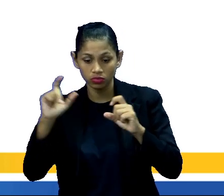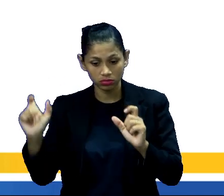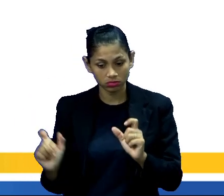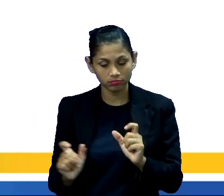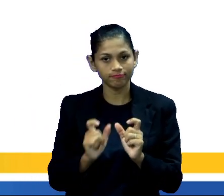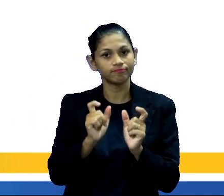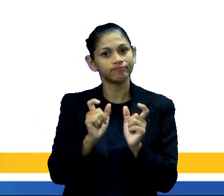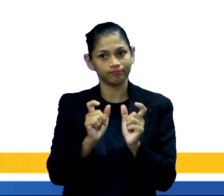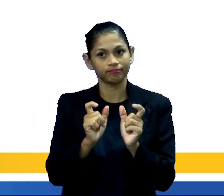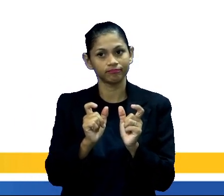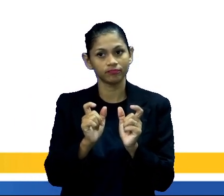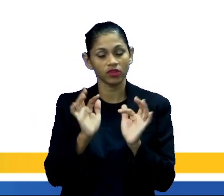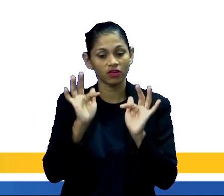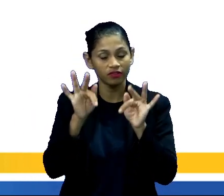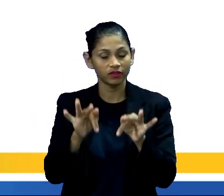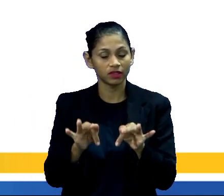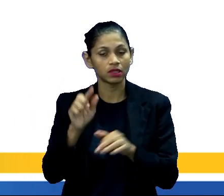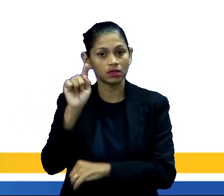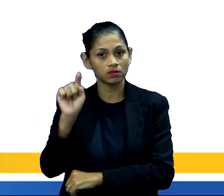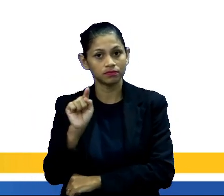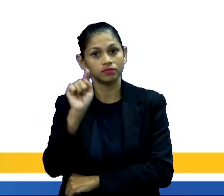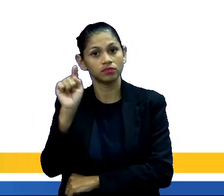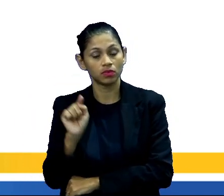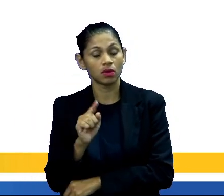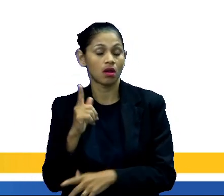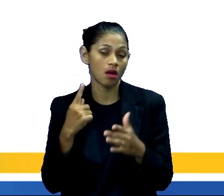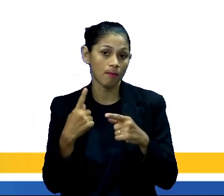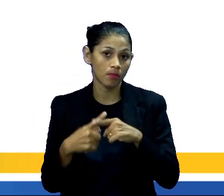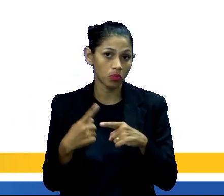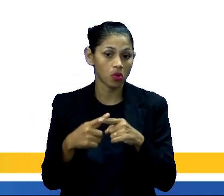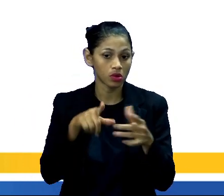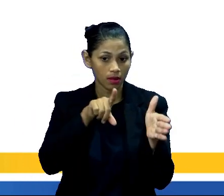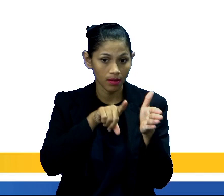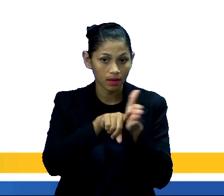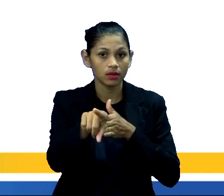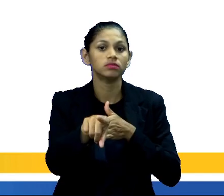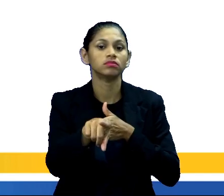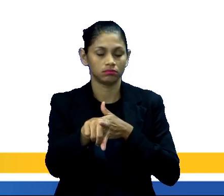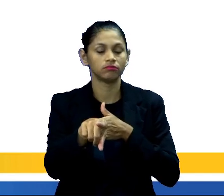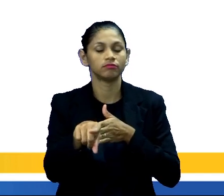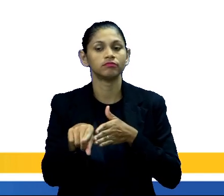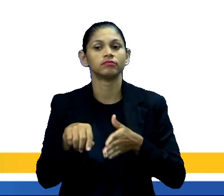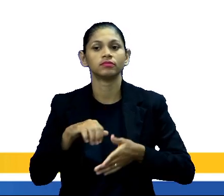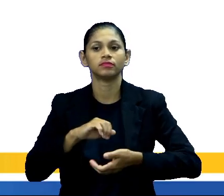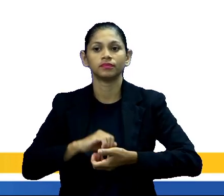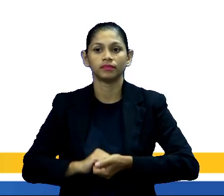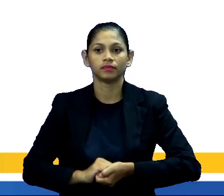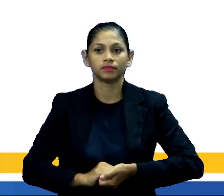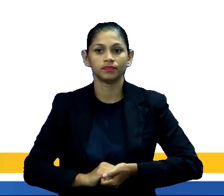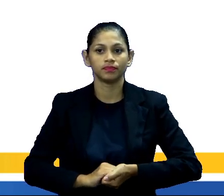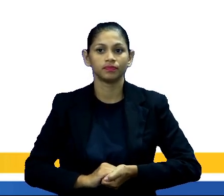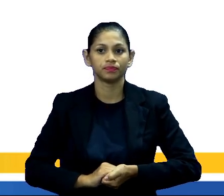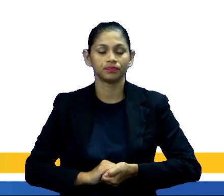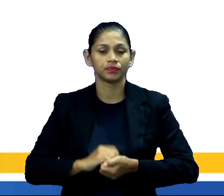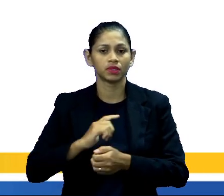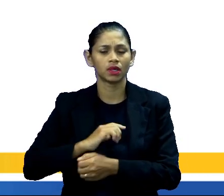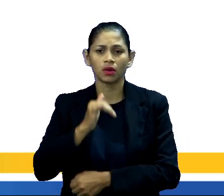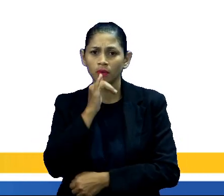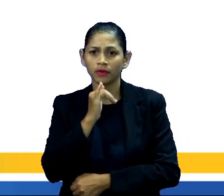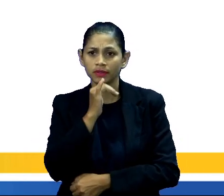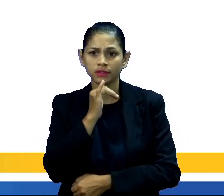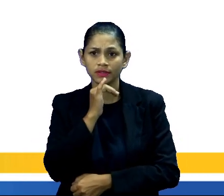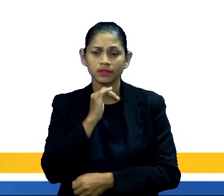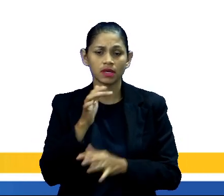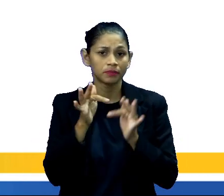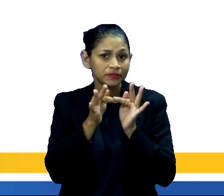vai finalizar ali com um ponto de interrogação, já que é uma pergunta, né? Nós vamos utilizar o ponto de interrogação. Nós temos ali o exemplo